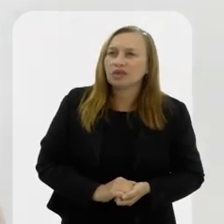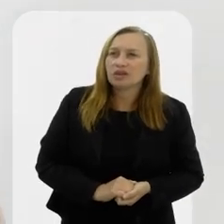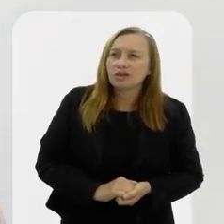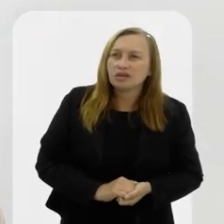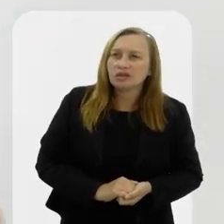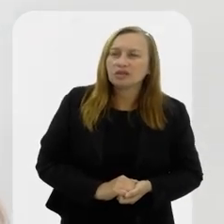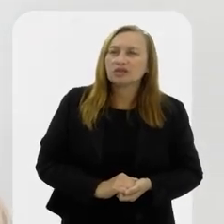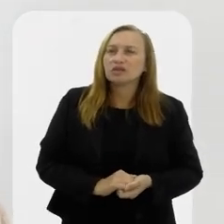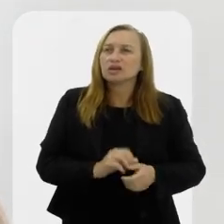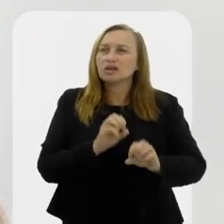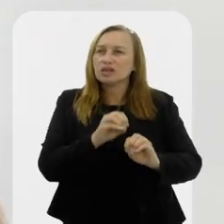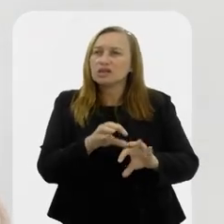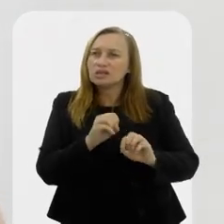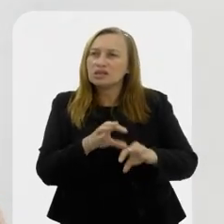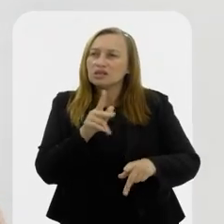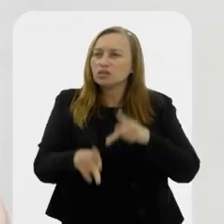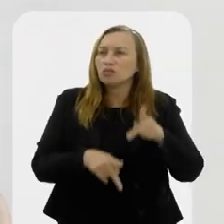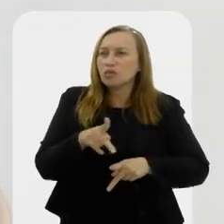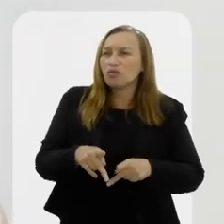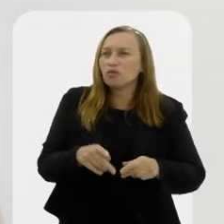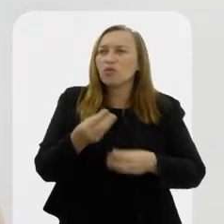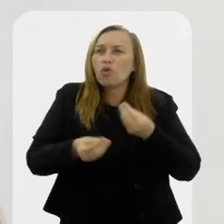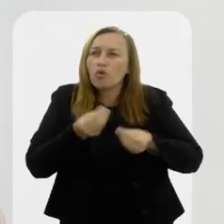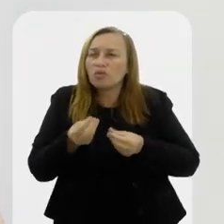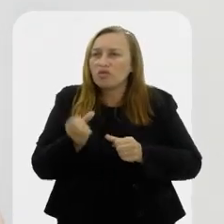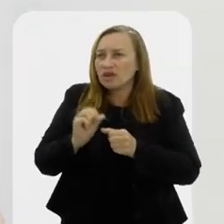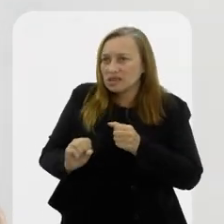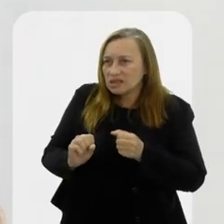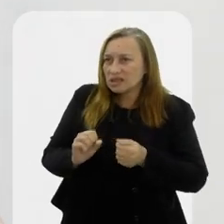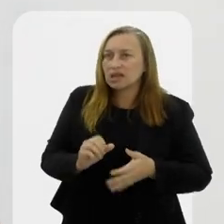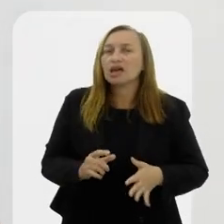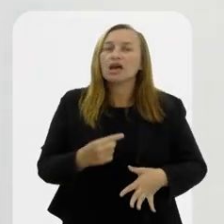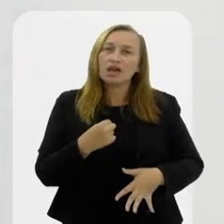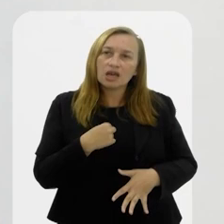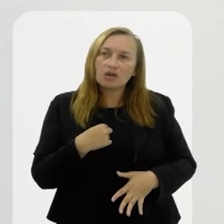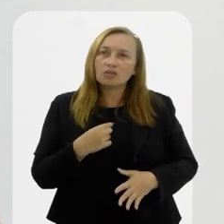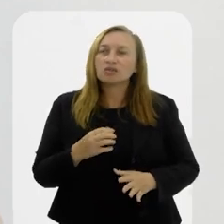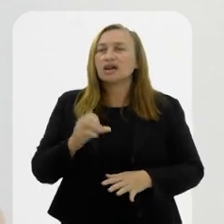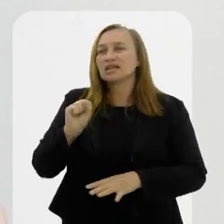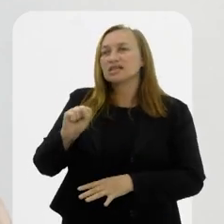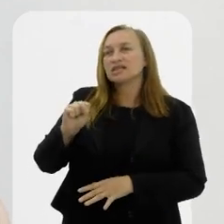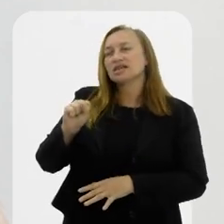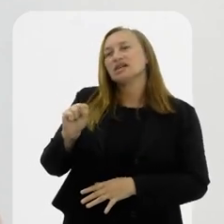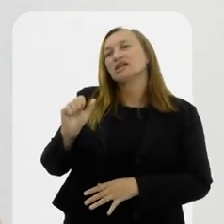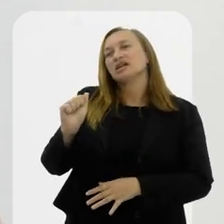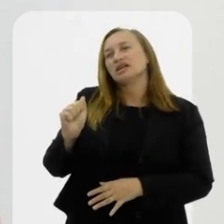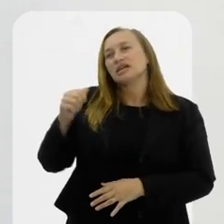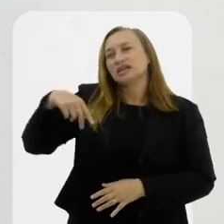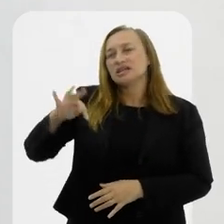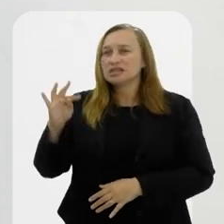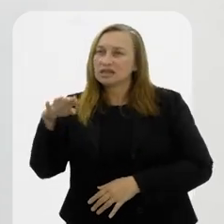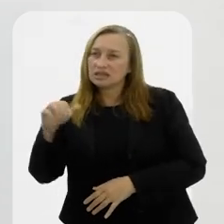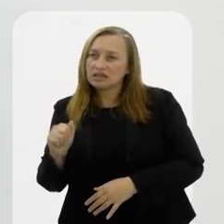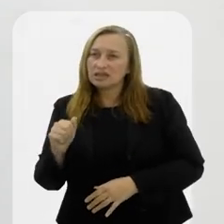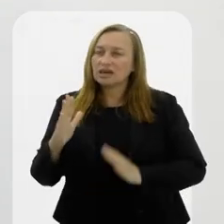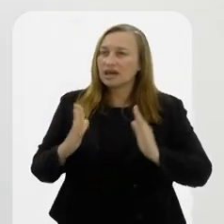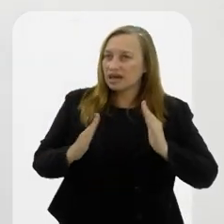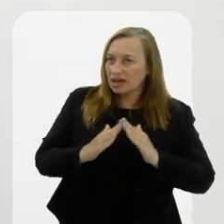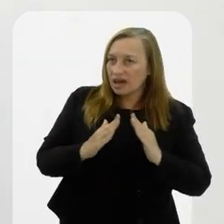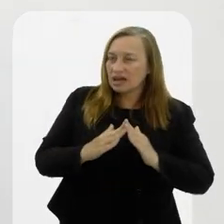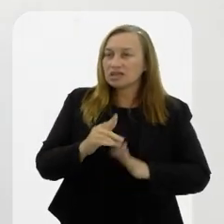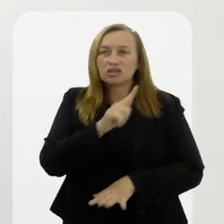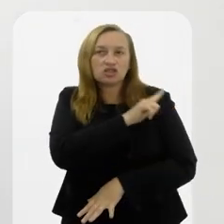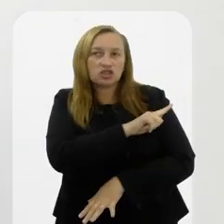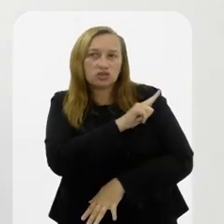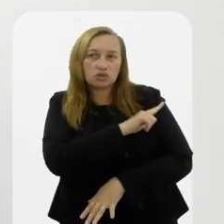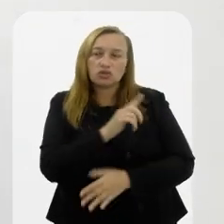da perspectiva de cada um delas, o que pode ser feito. Eu, recentemente, através da Santa Casa, eu sou gestor de um dos